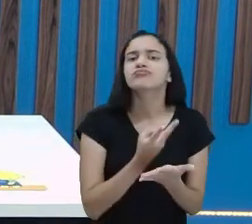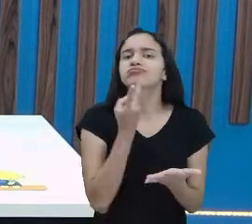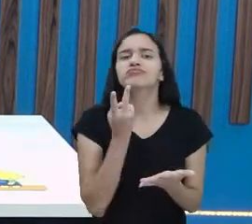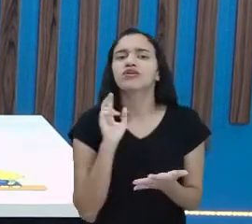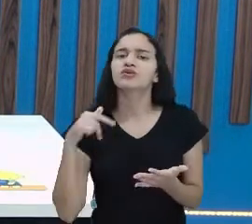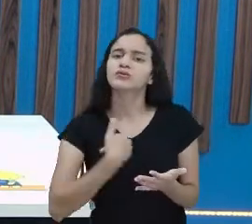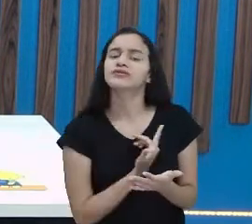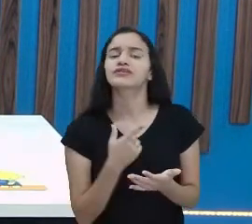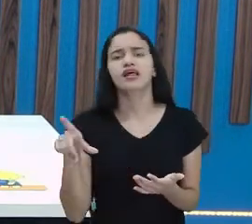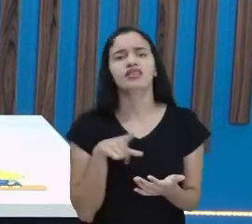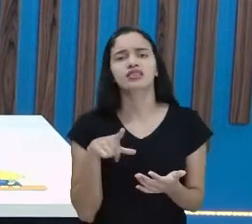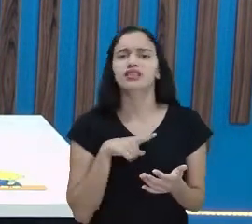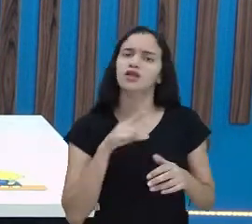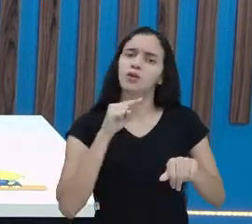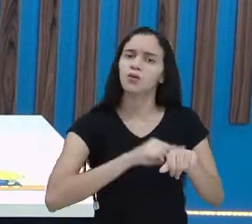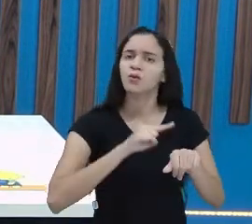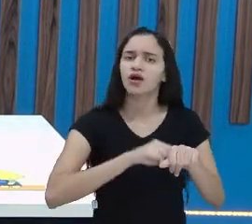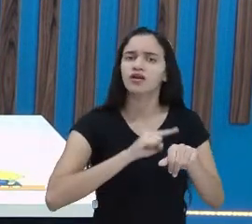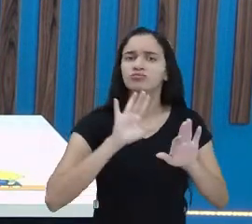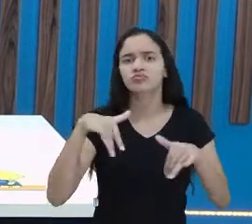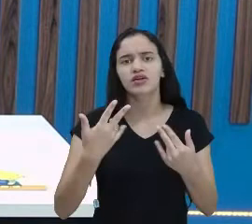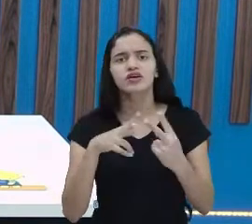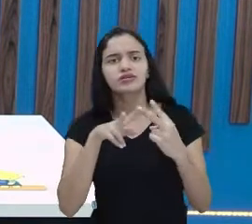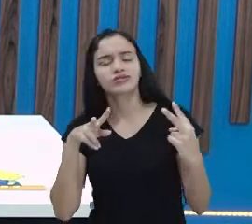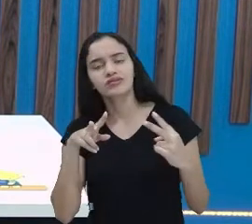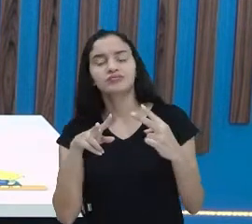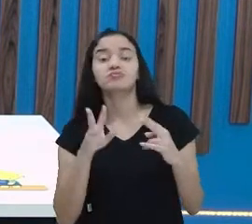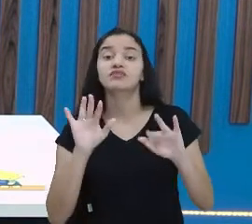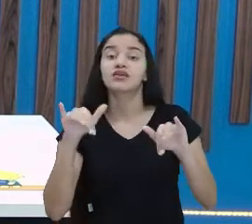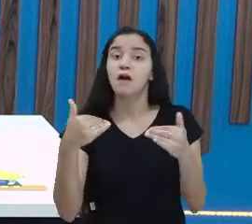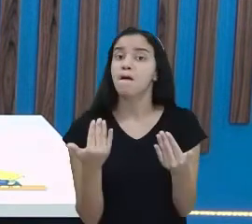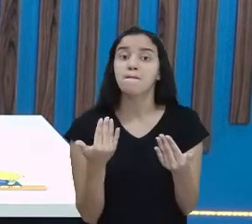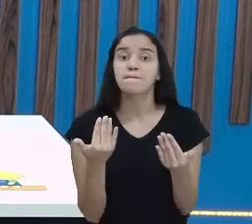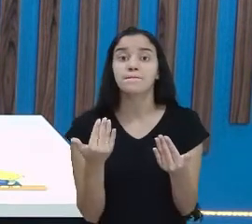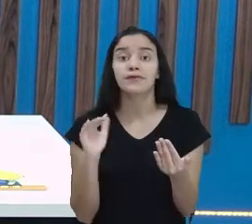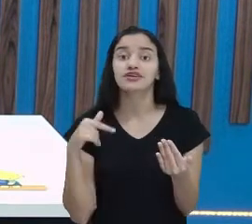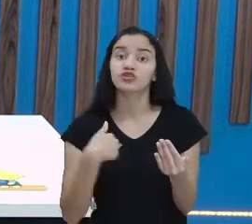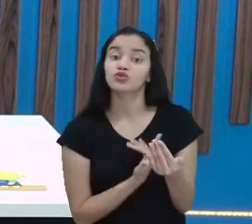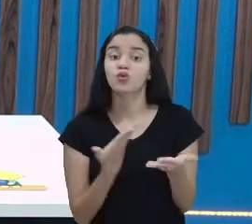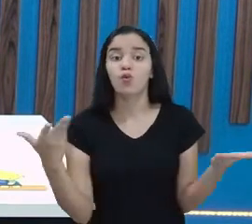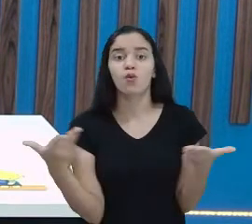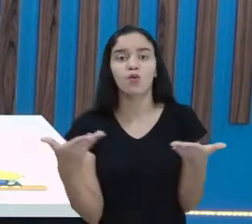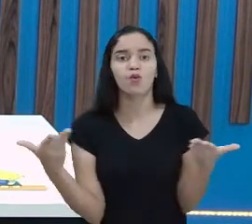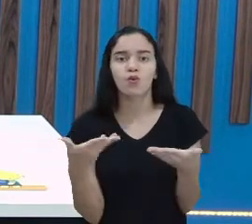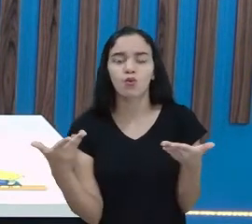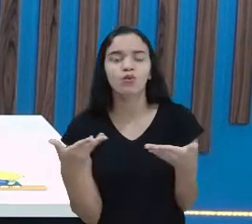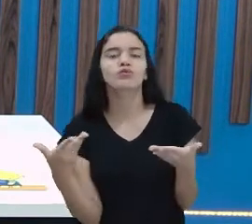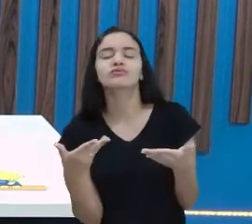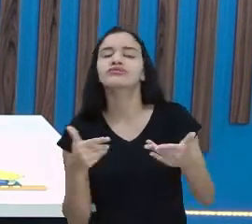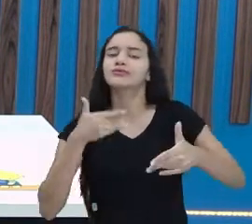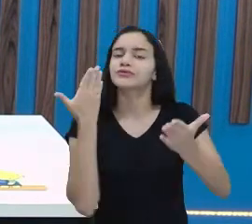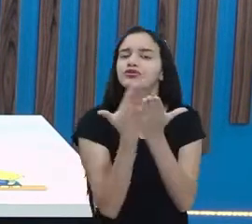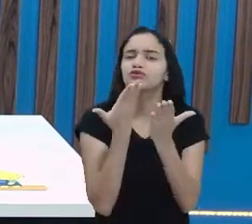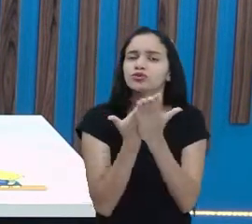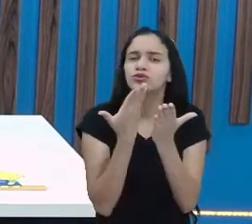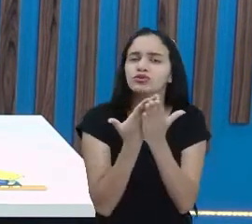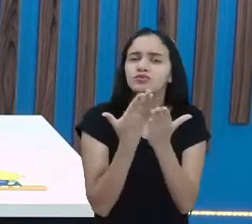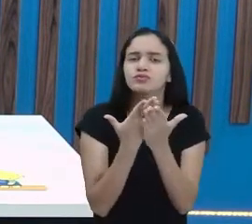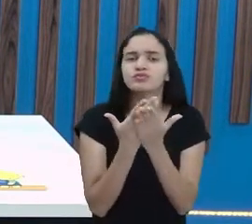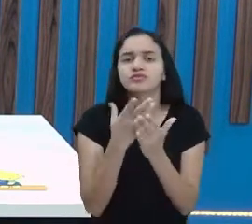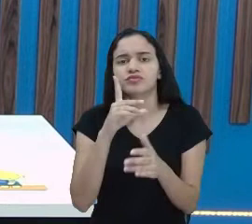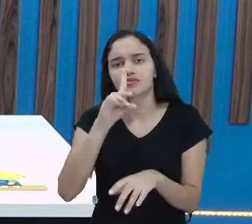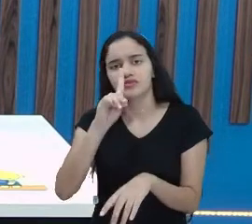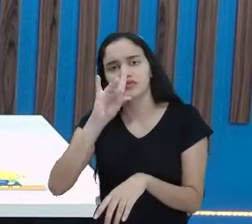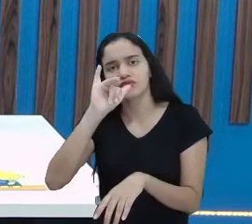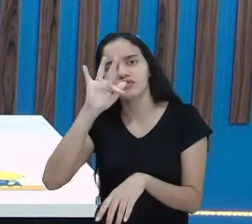precisa ter um relógio? Seja ele digital ou analógico, mas como hoje a gente está trabalhando relógio digital, então eu vou focar tudo em